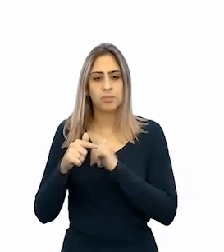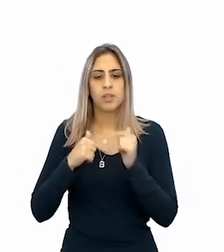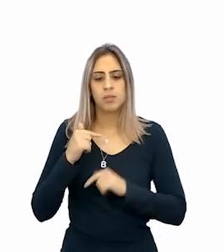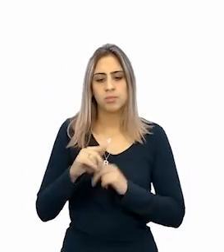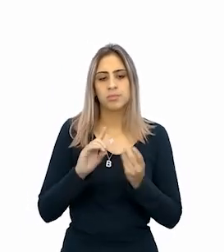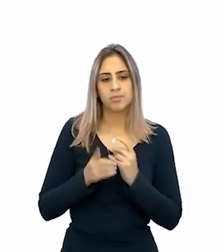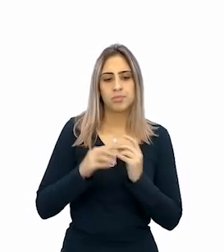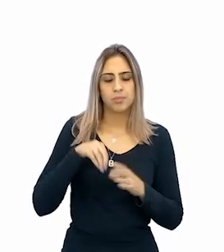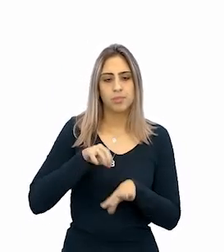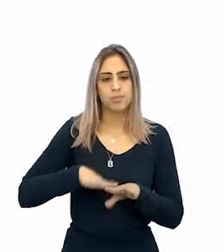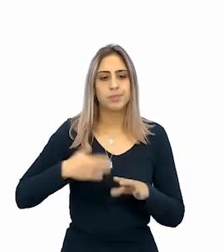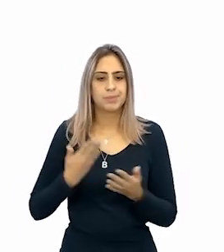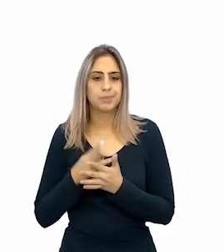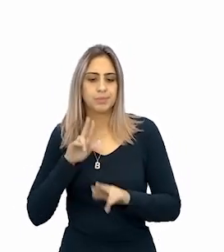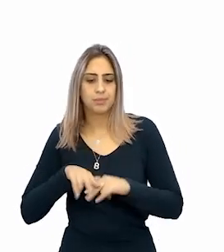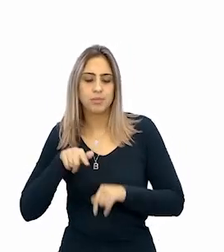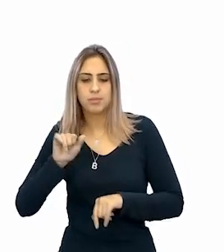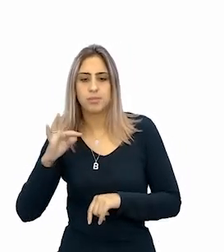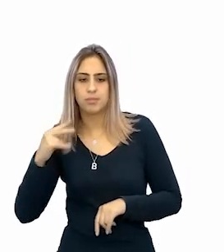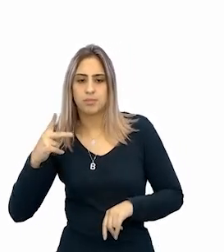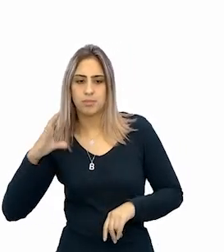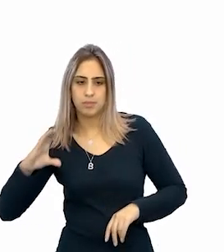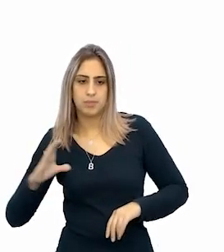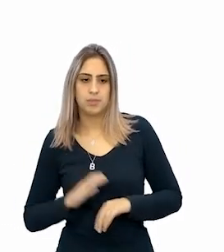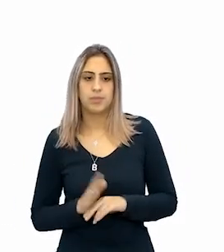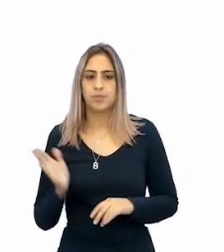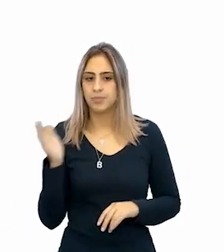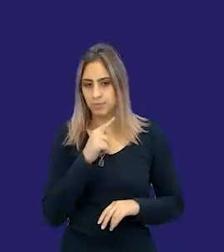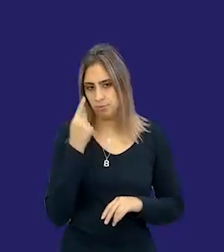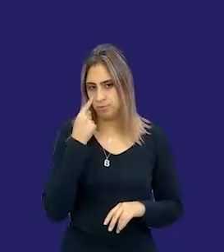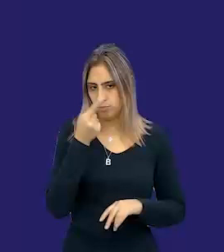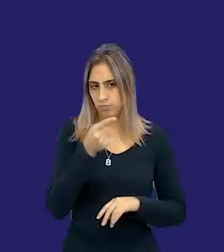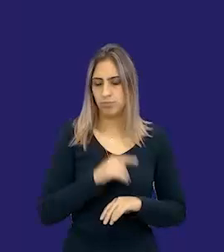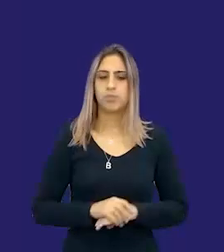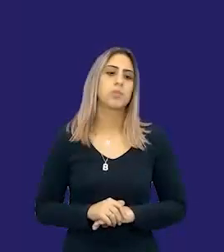escola durante a TPC. Vamos em frente.